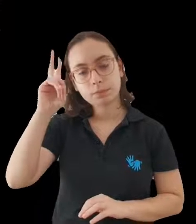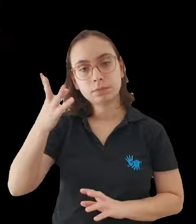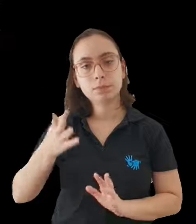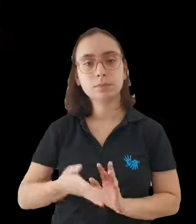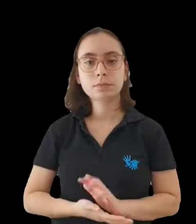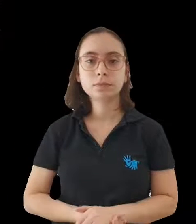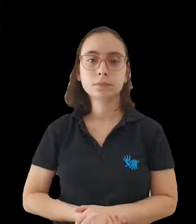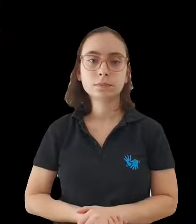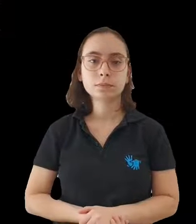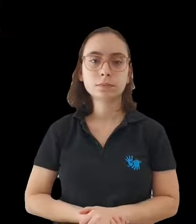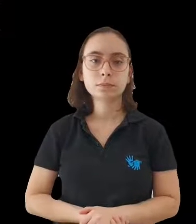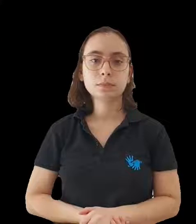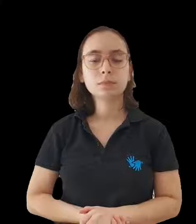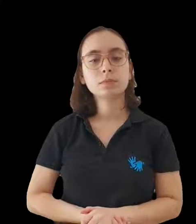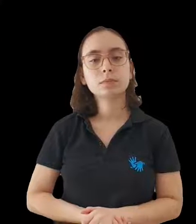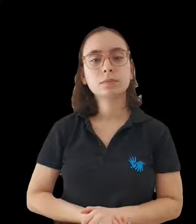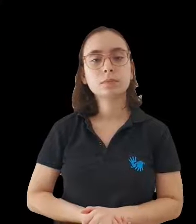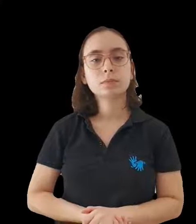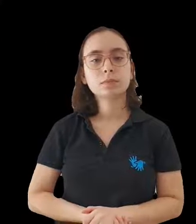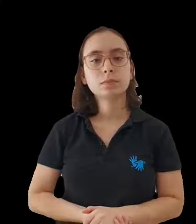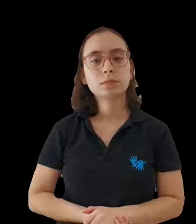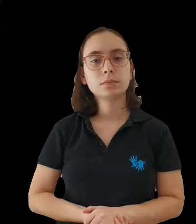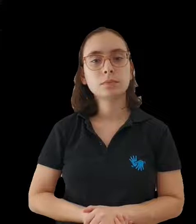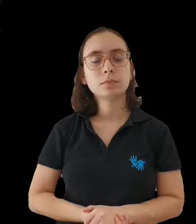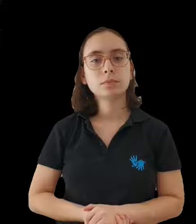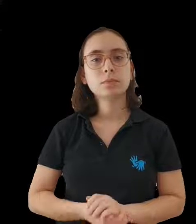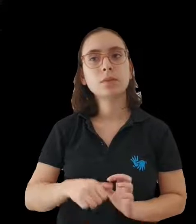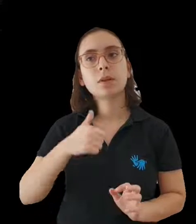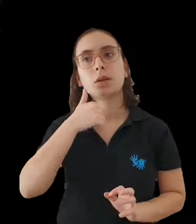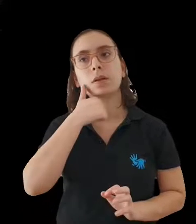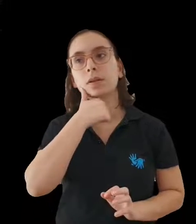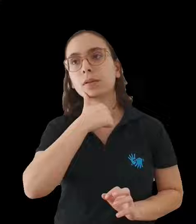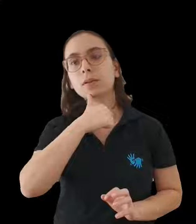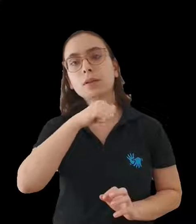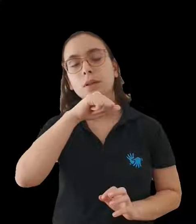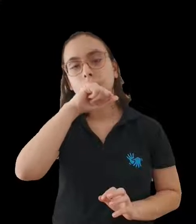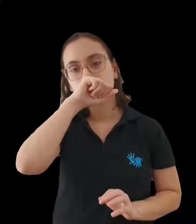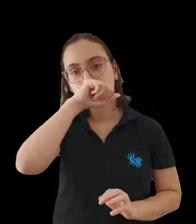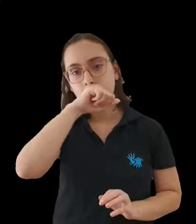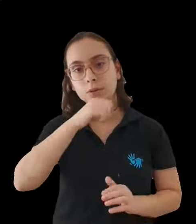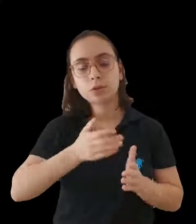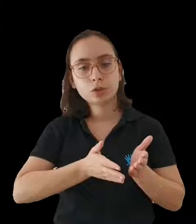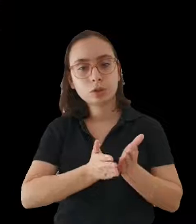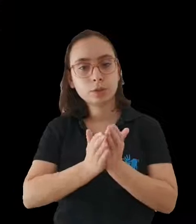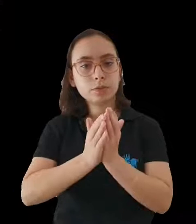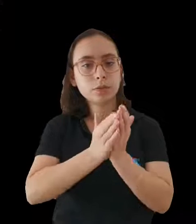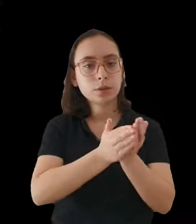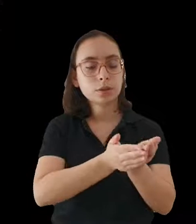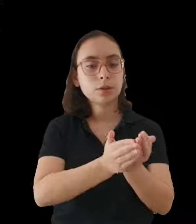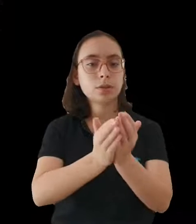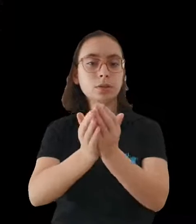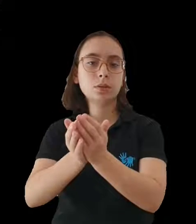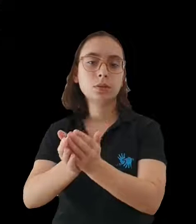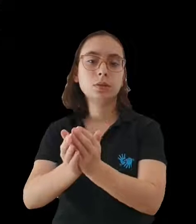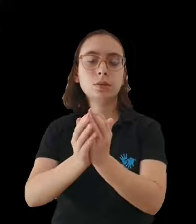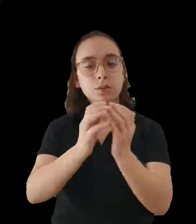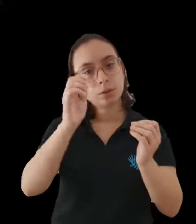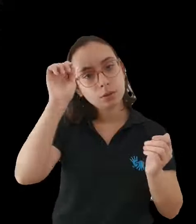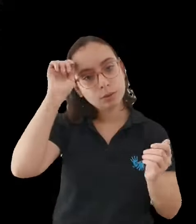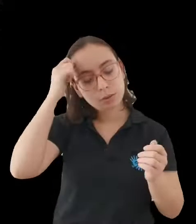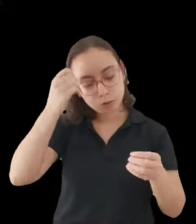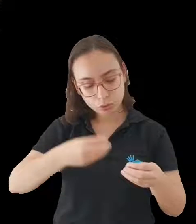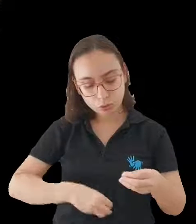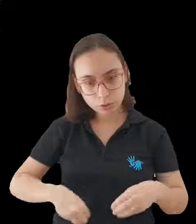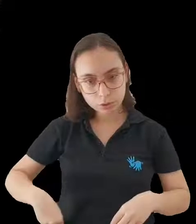aquelas histórias que dizem que as mães que vieram nos navios negreiros elas cortavam seus vestidos e